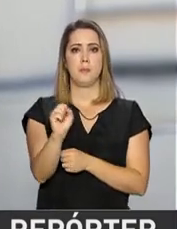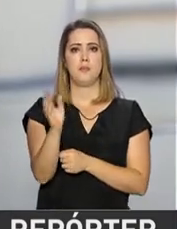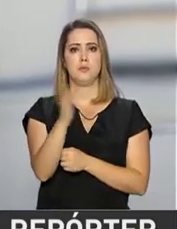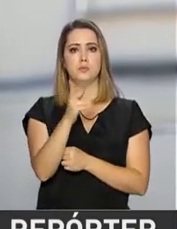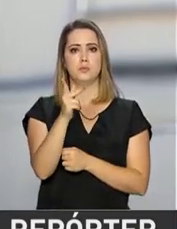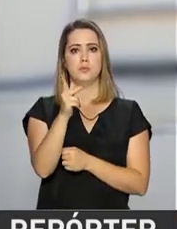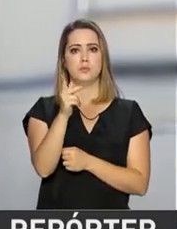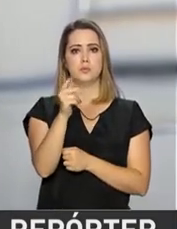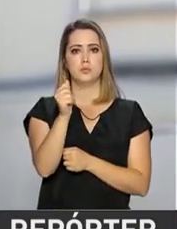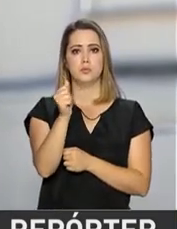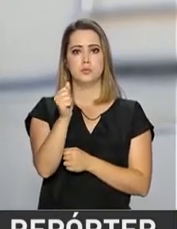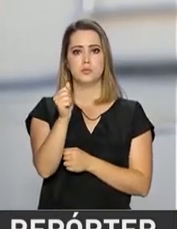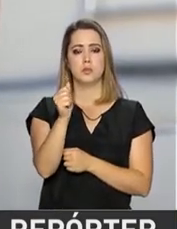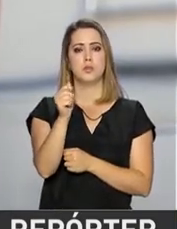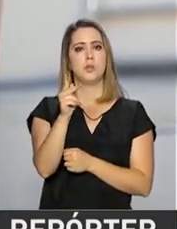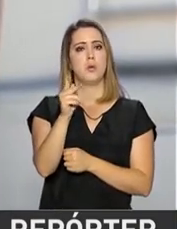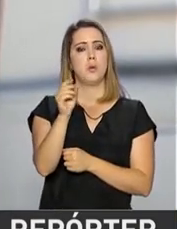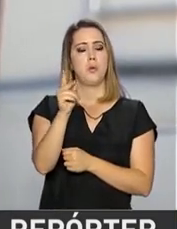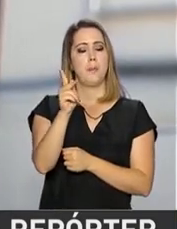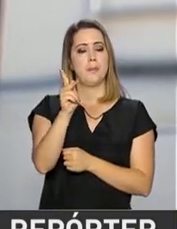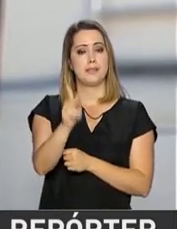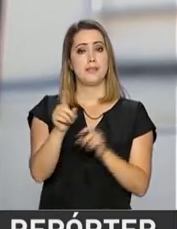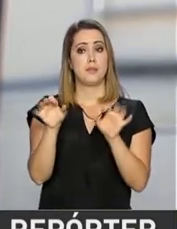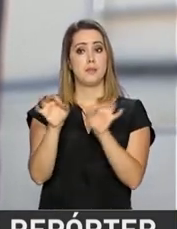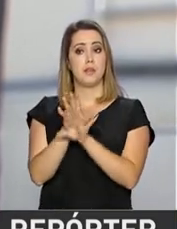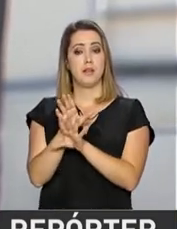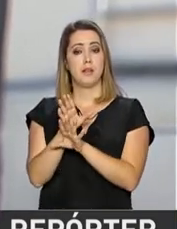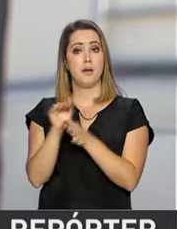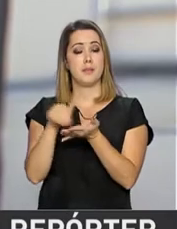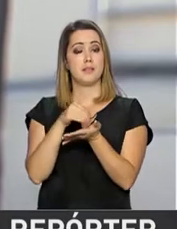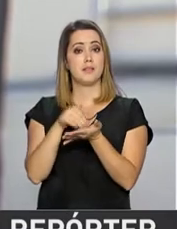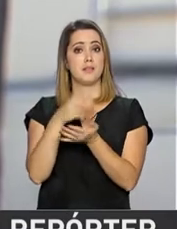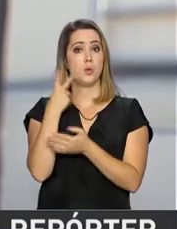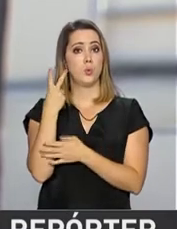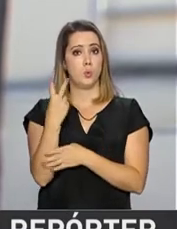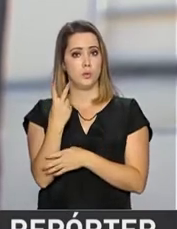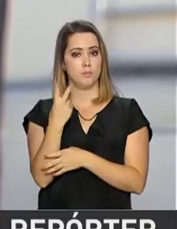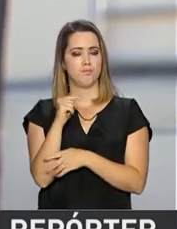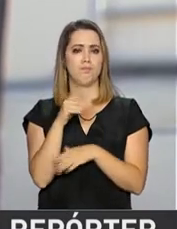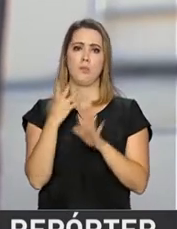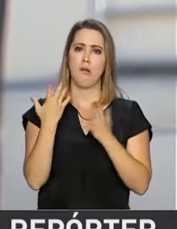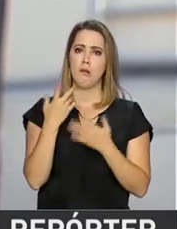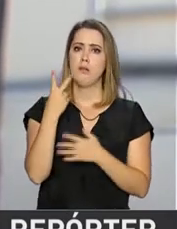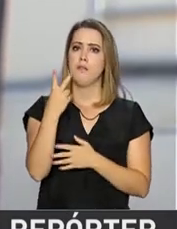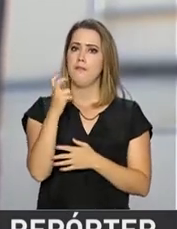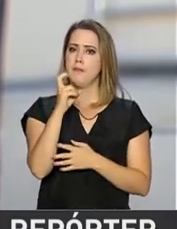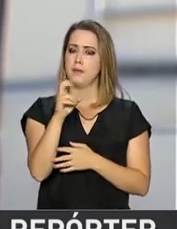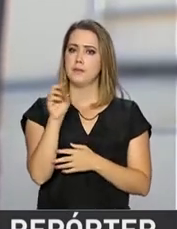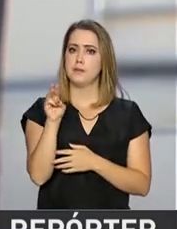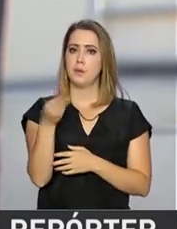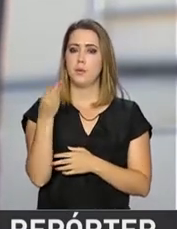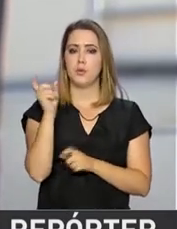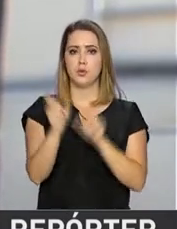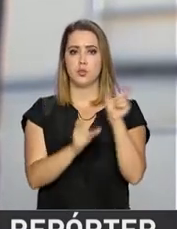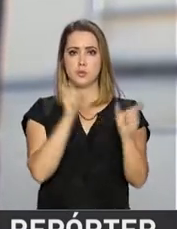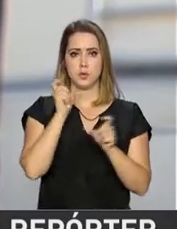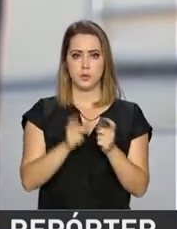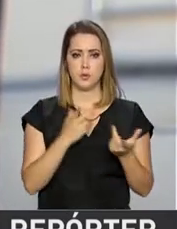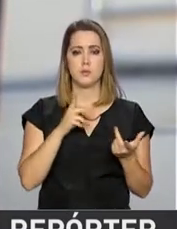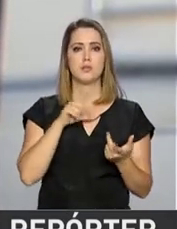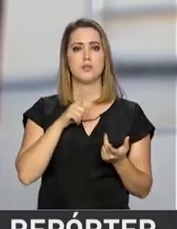com inscrição que termine número 2 segundo o ministério do trabalho praticamente 25 milhões de brasileiros